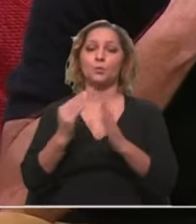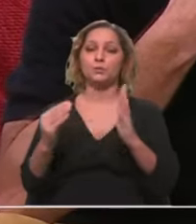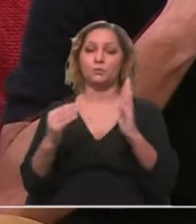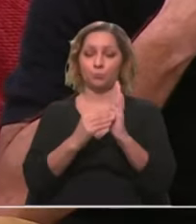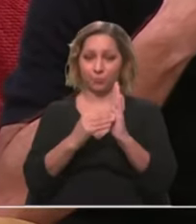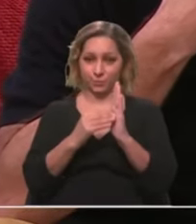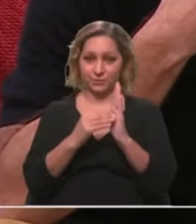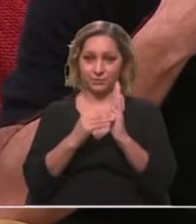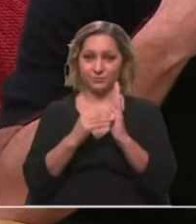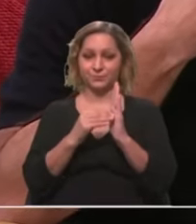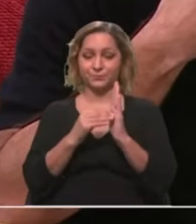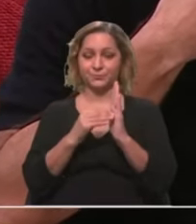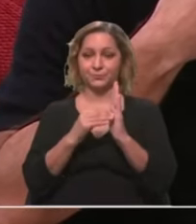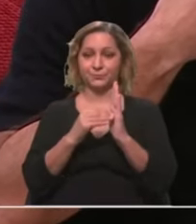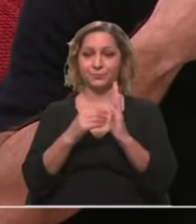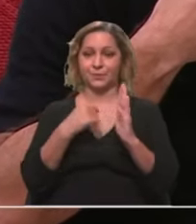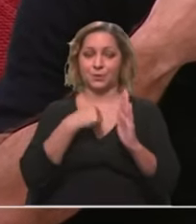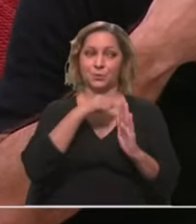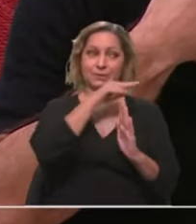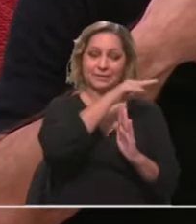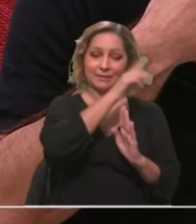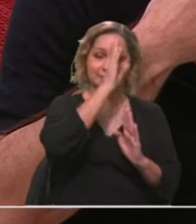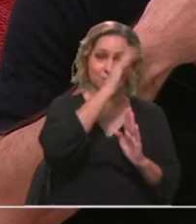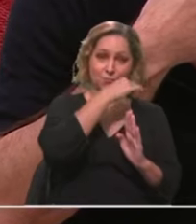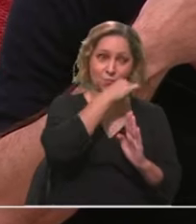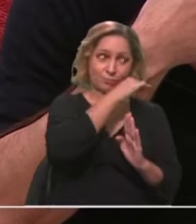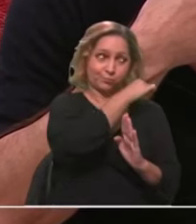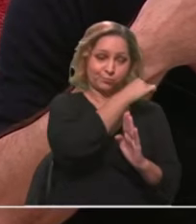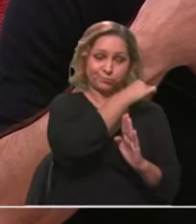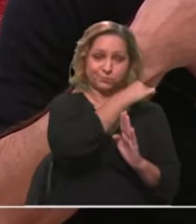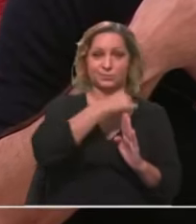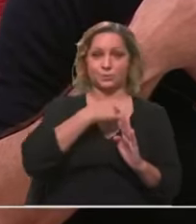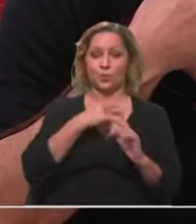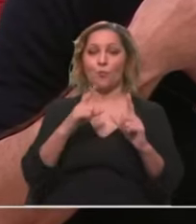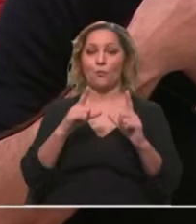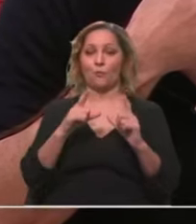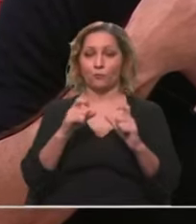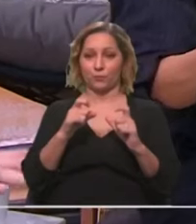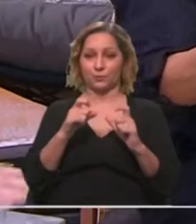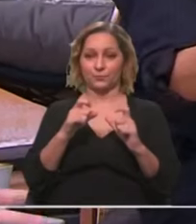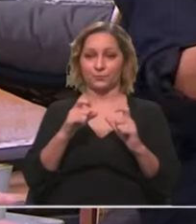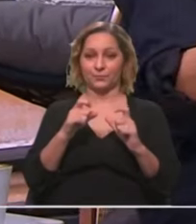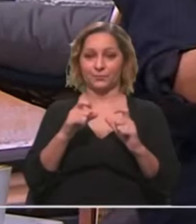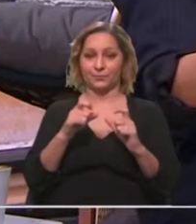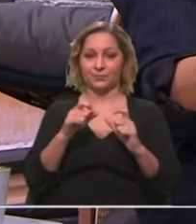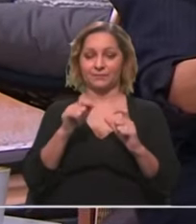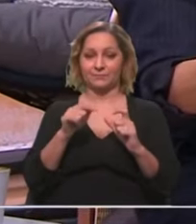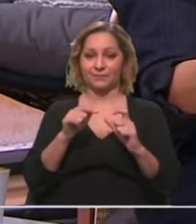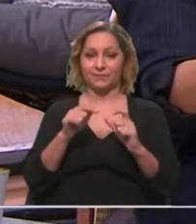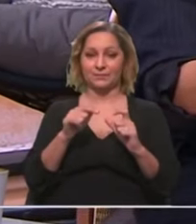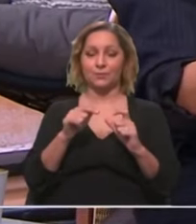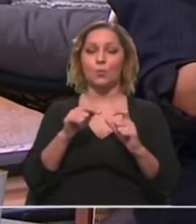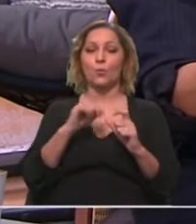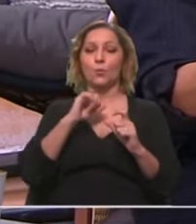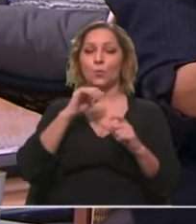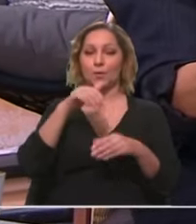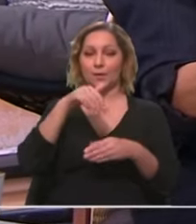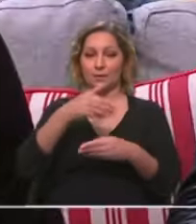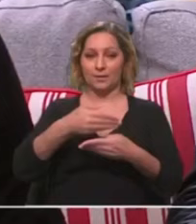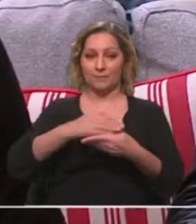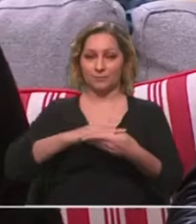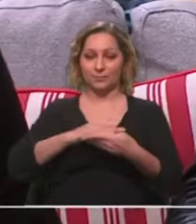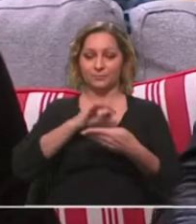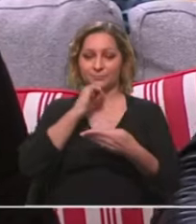post que eu fiz. Aqui, estava no camarim, aqui. Ok? Estava no camarim. E tirei uma foto em que se vê o envelope mistério, vê-se a máscara e se fizerem